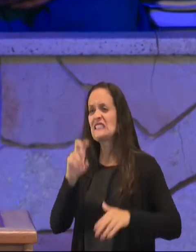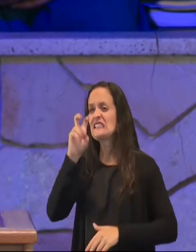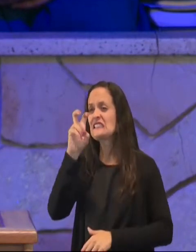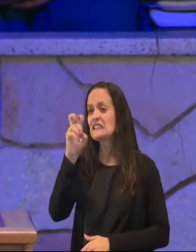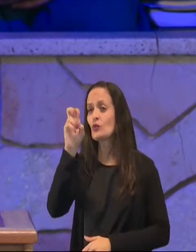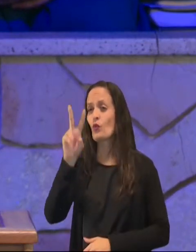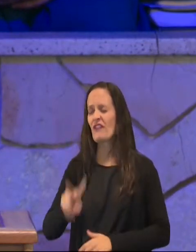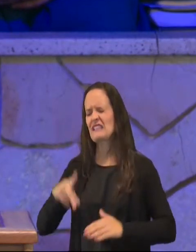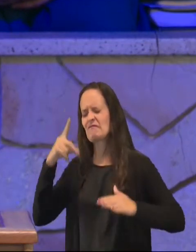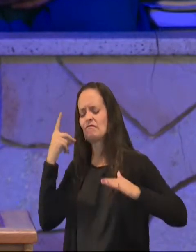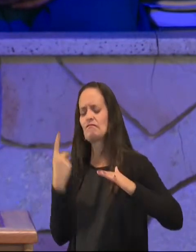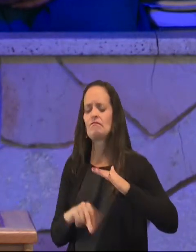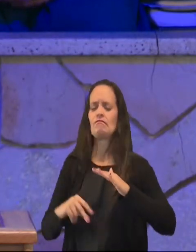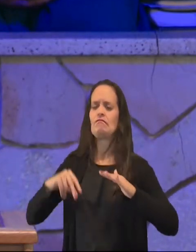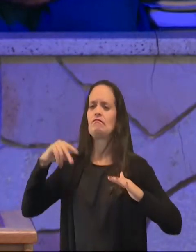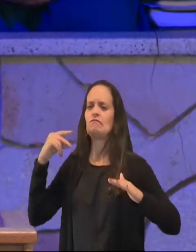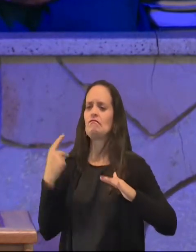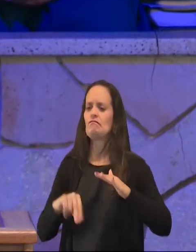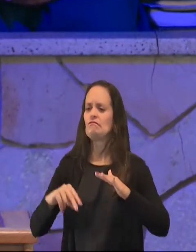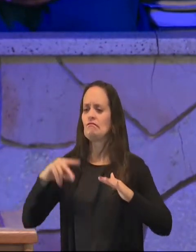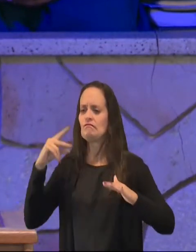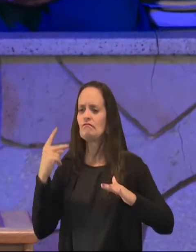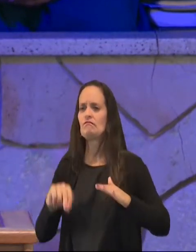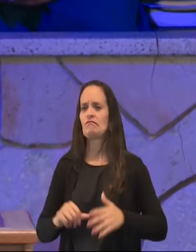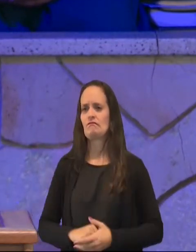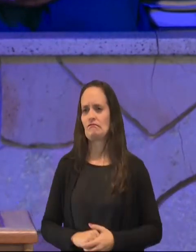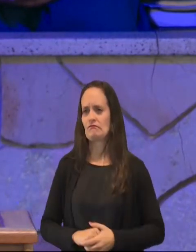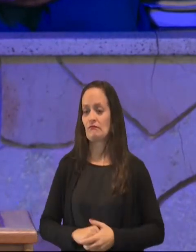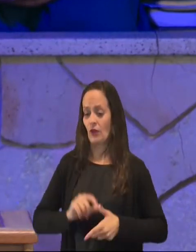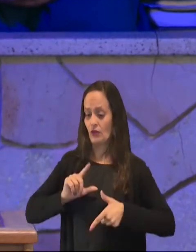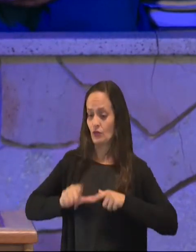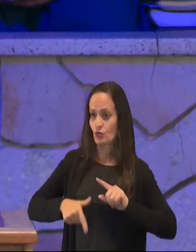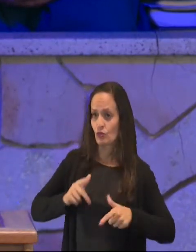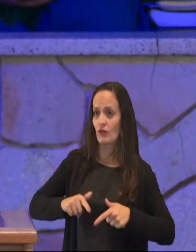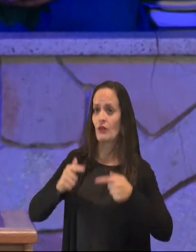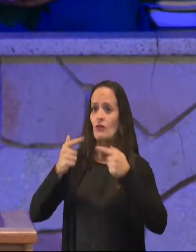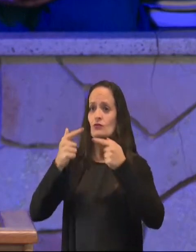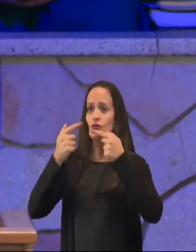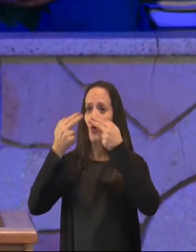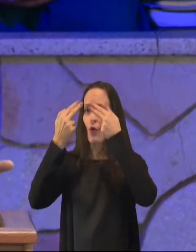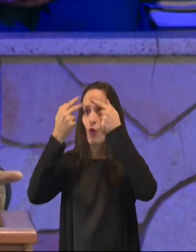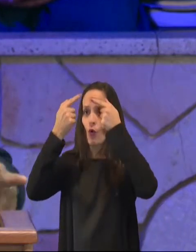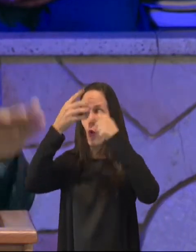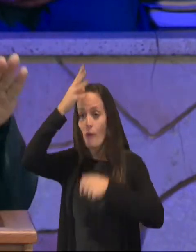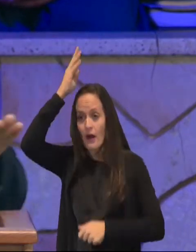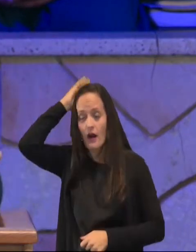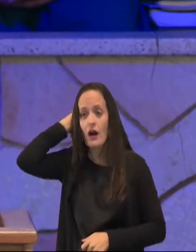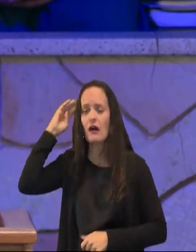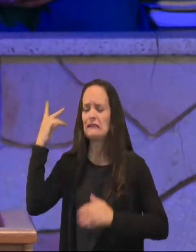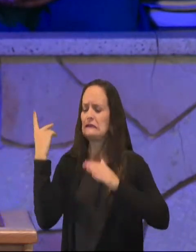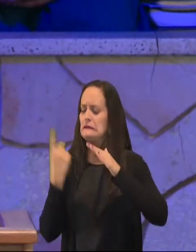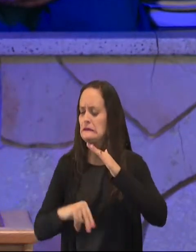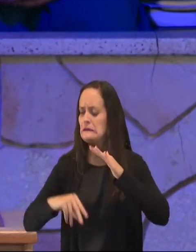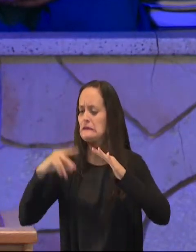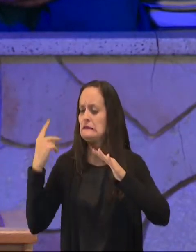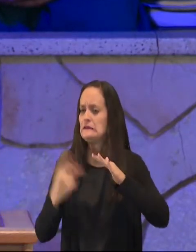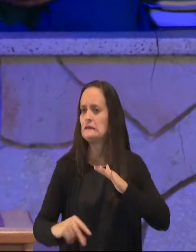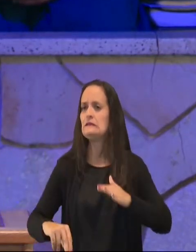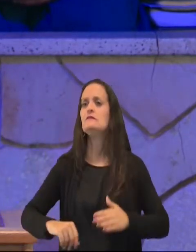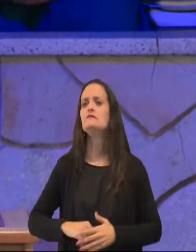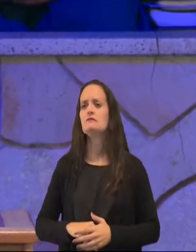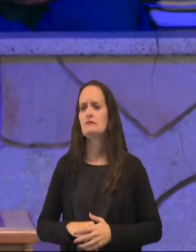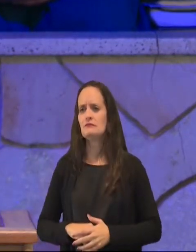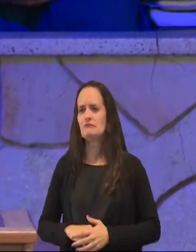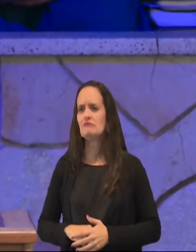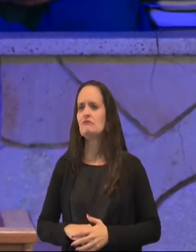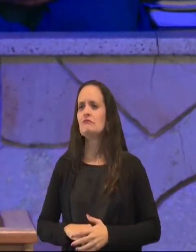vezes. 3 pelos judeus, 2 pelos romanos. A diferença, amados irmãos, é que o açoite judeu, por força